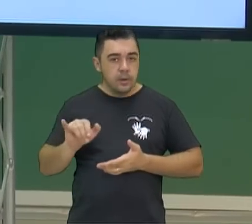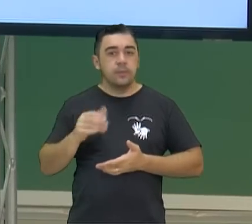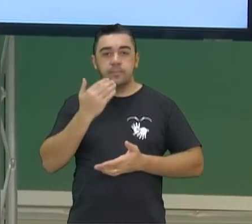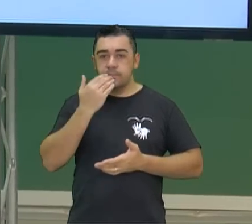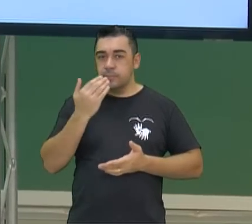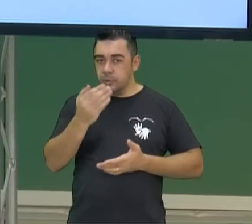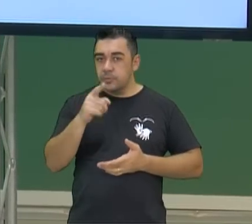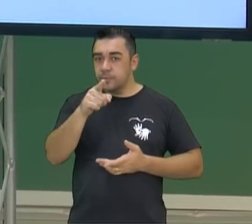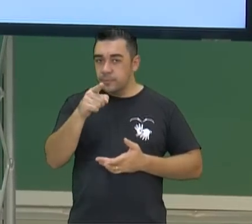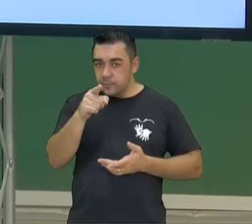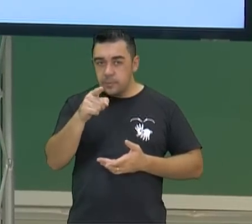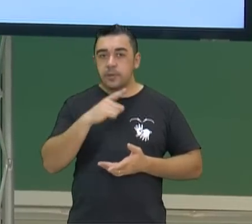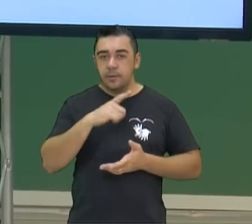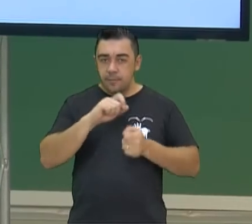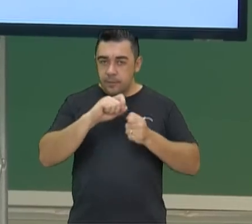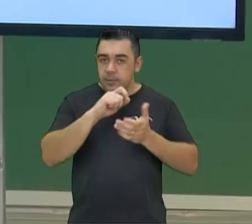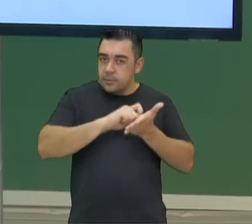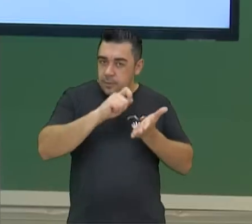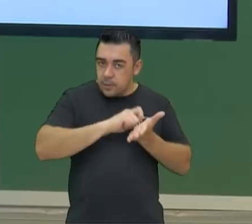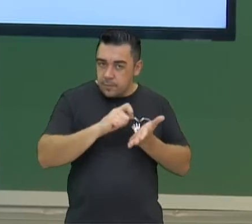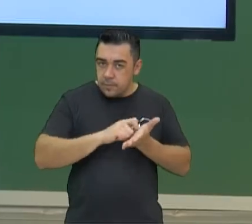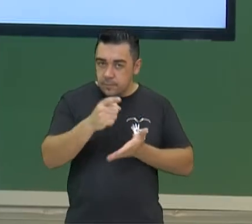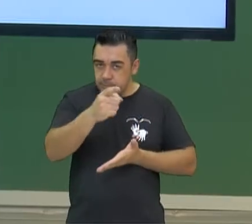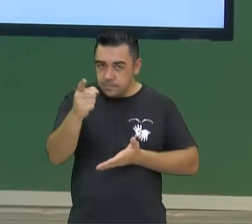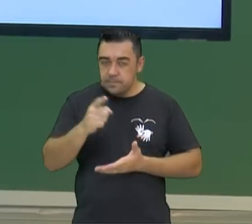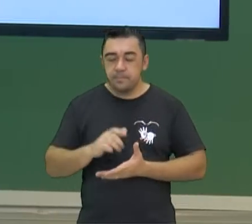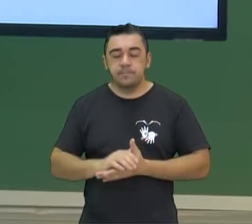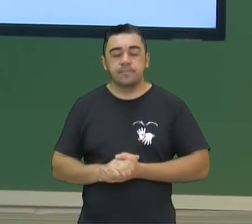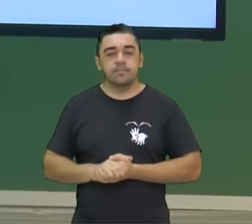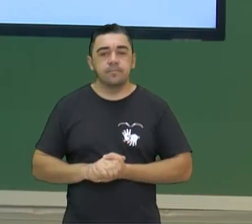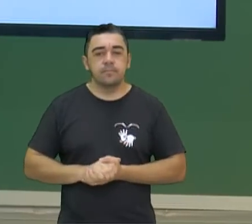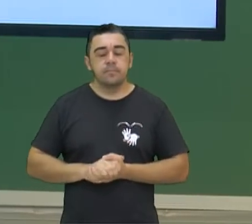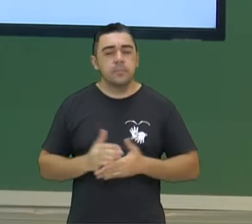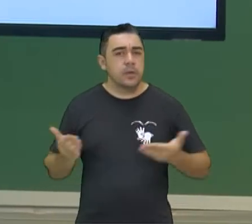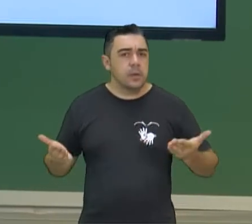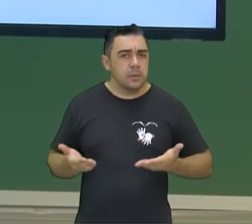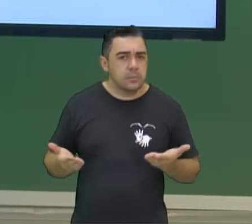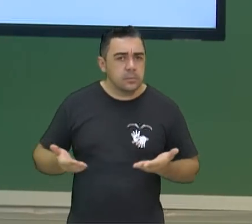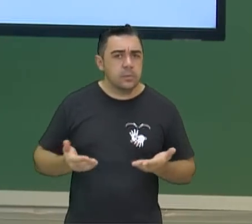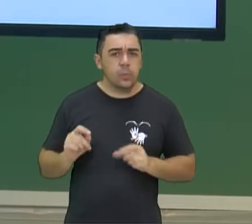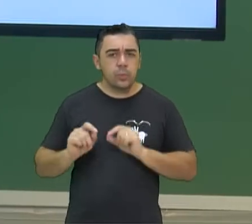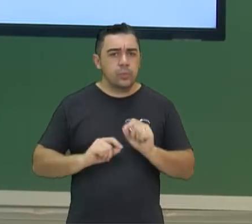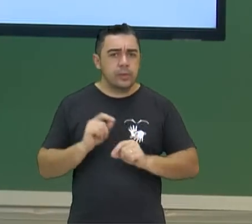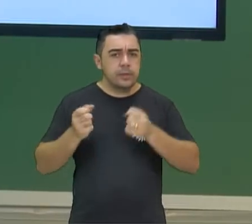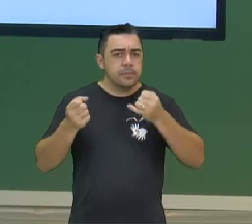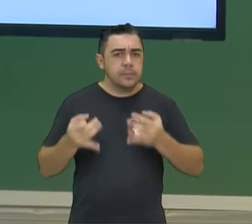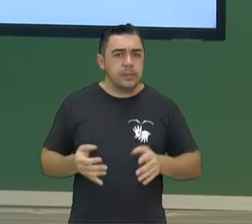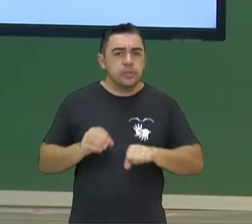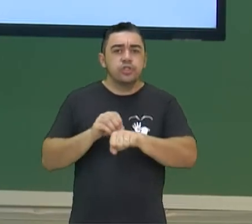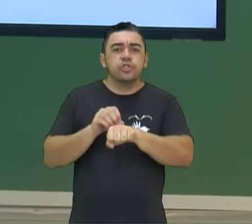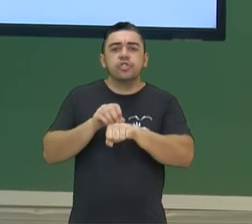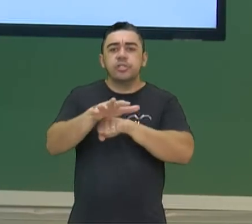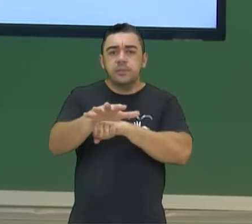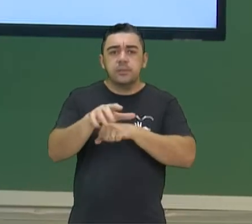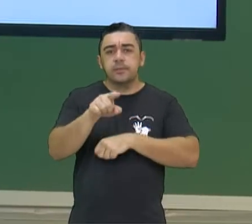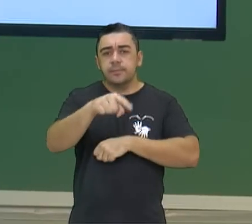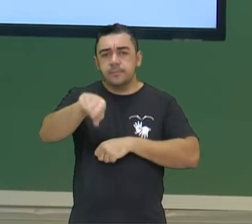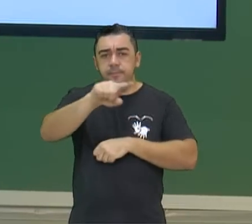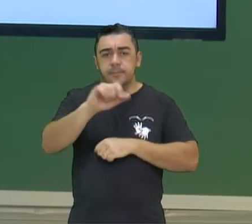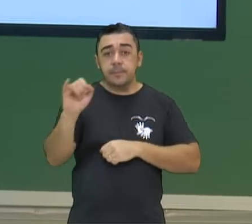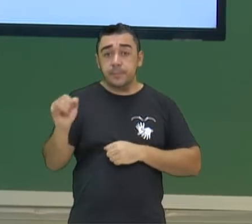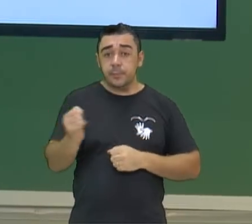acompanhar tudo que vocês estão escrevendo no caderno de vocês. Na sequência, vamos falar algumas dicas, o que é